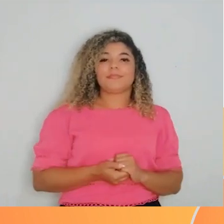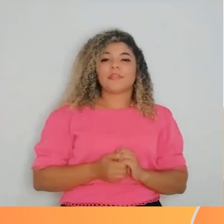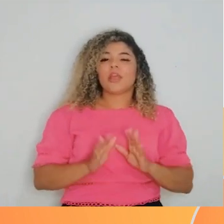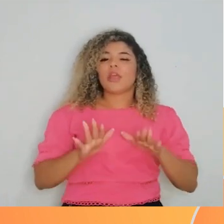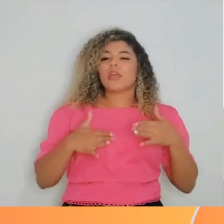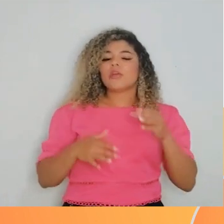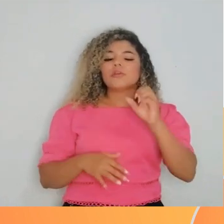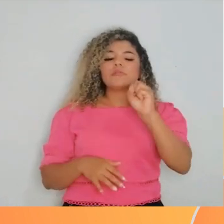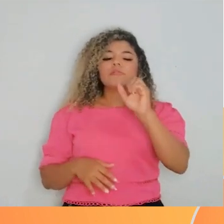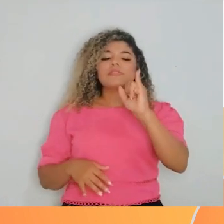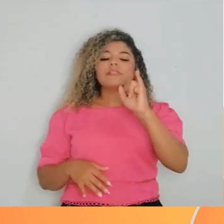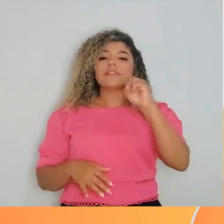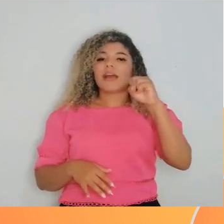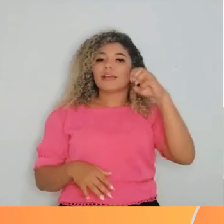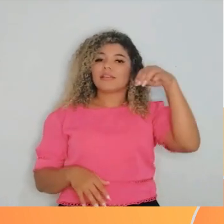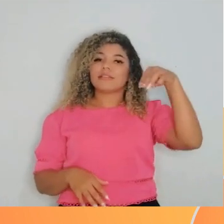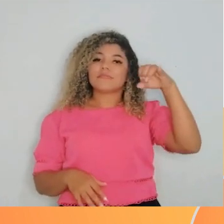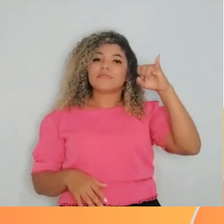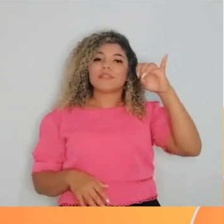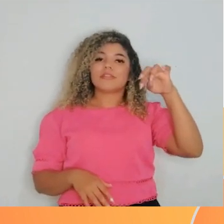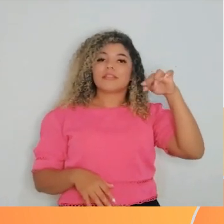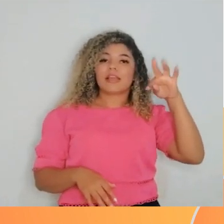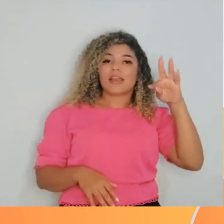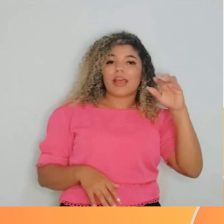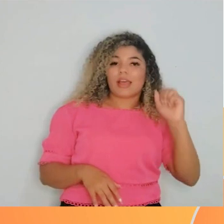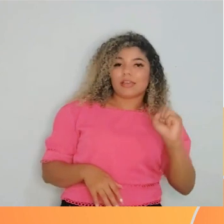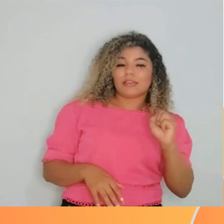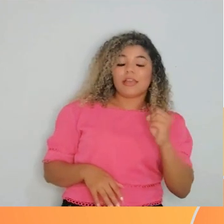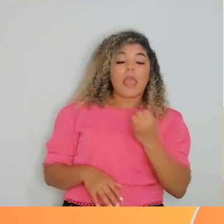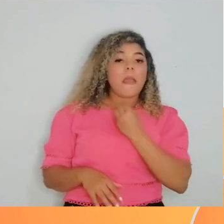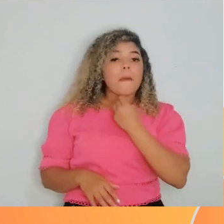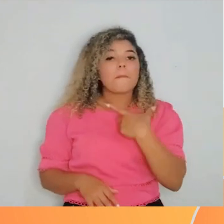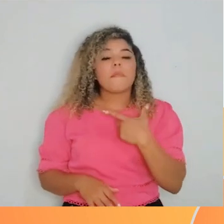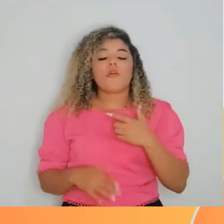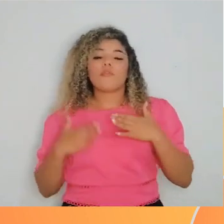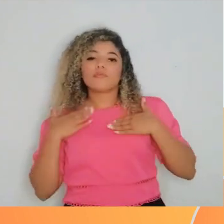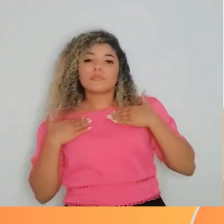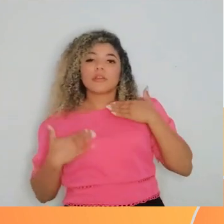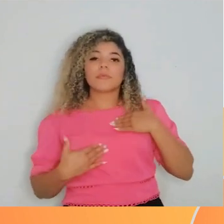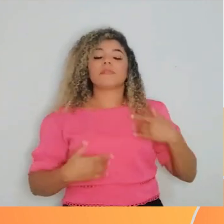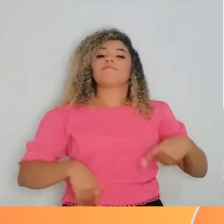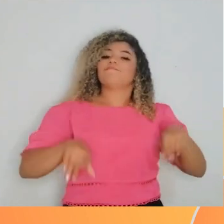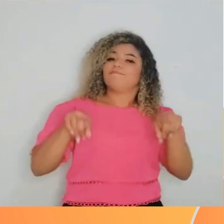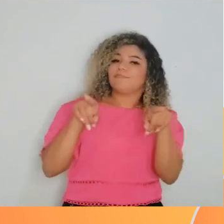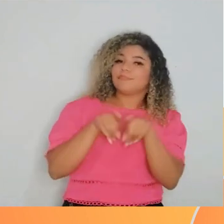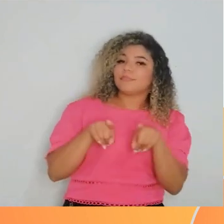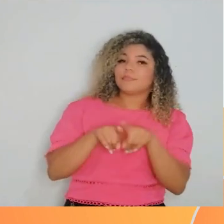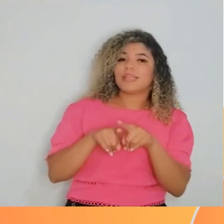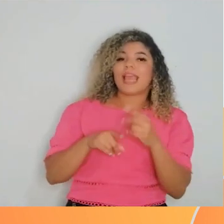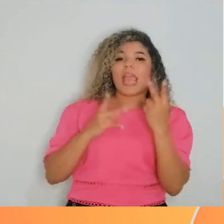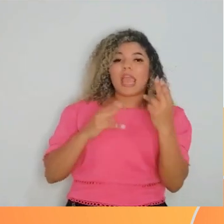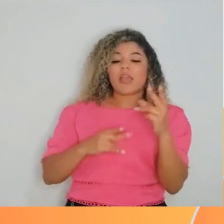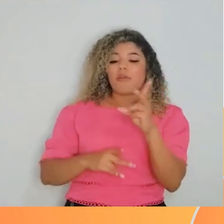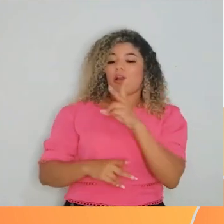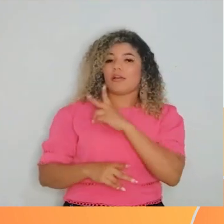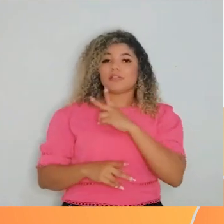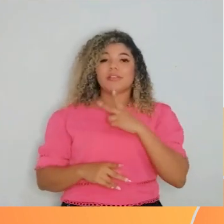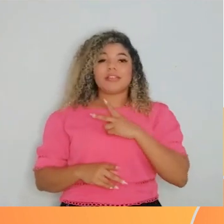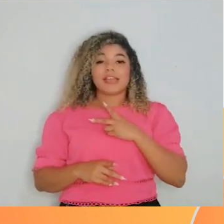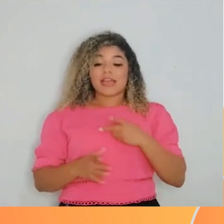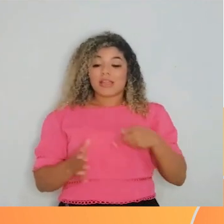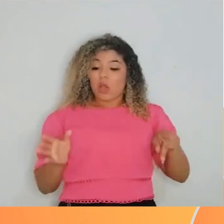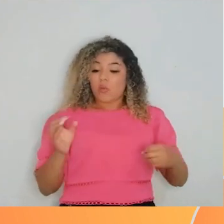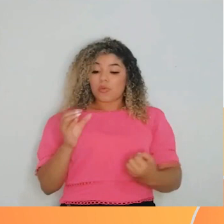E os sais minerais? Sais minerais são substâncias inorgânicas para o bom funcionamento do corpo, que também, assim como as vitaminas, não podem